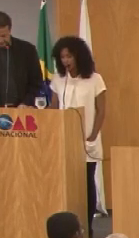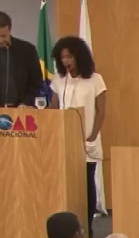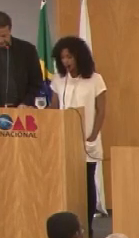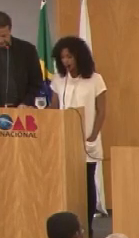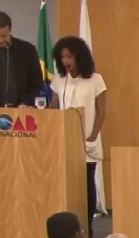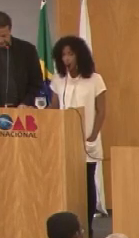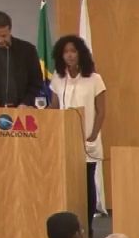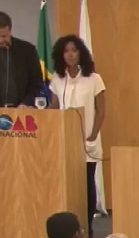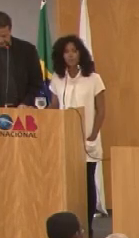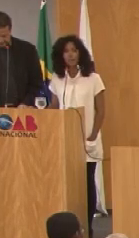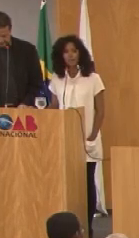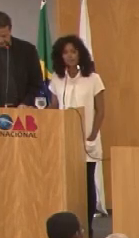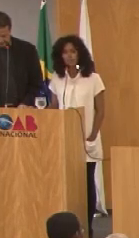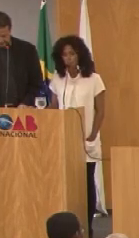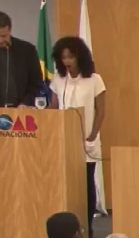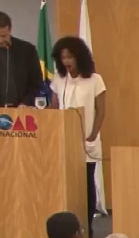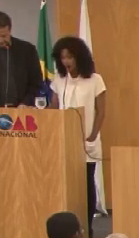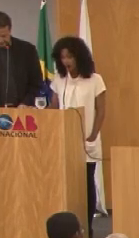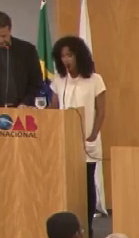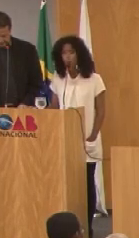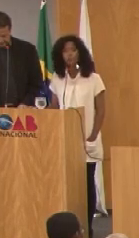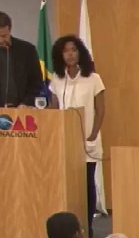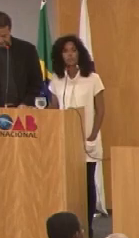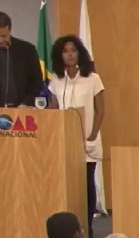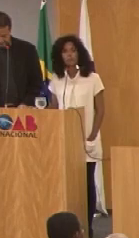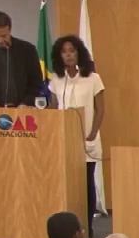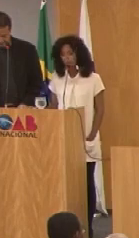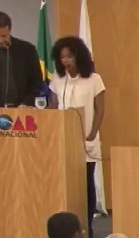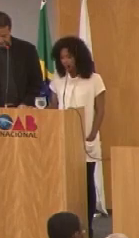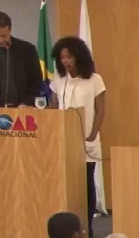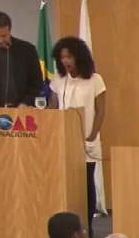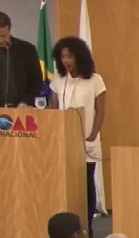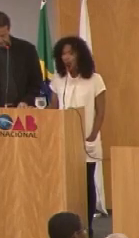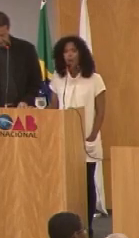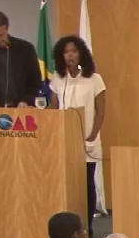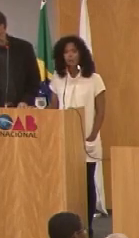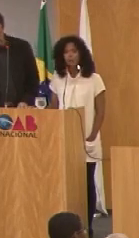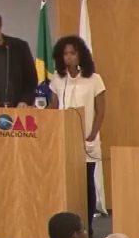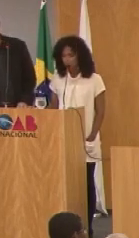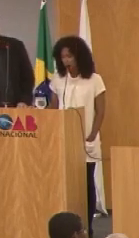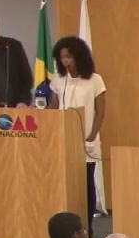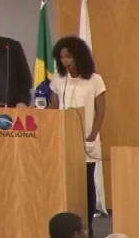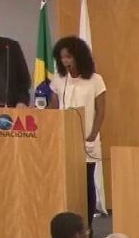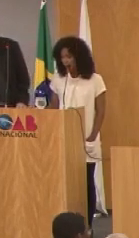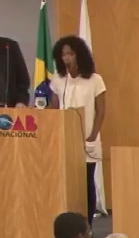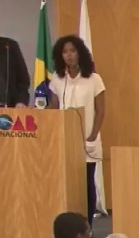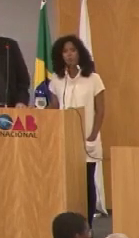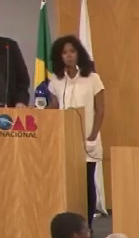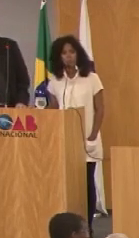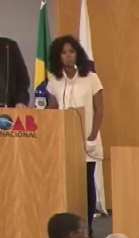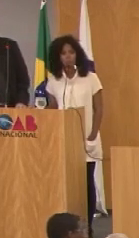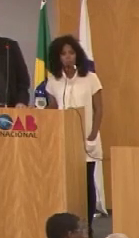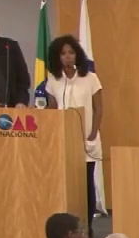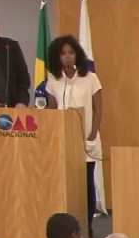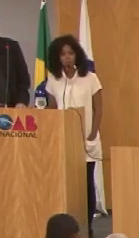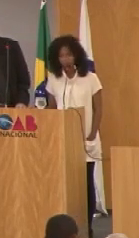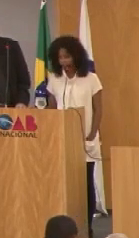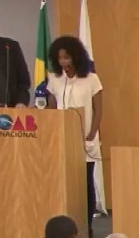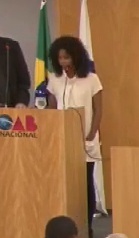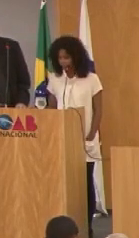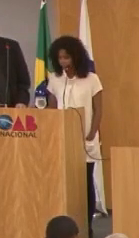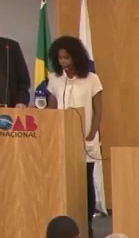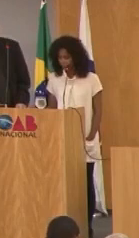gerais da proposta apresentada às entidades aqui reunidas para lançar a Mesa Nacional de Diálogo contra a